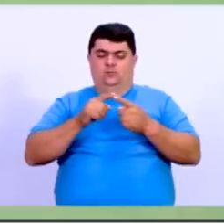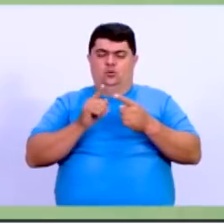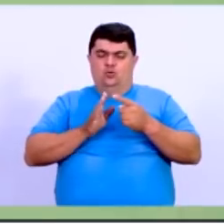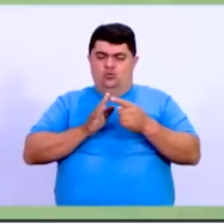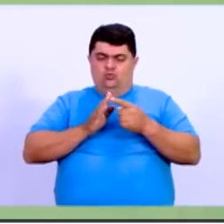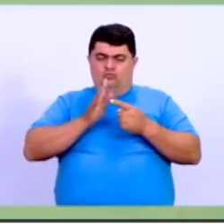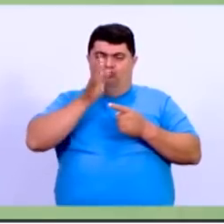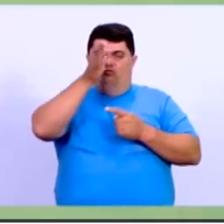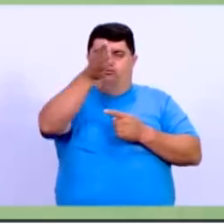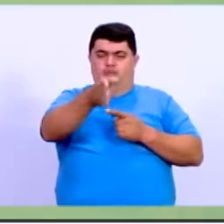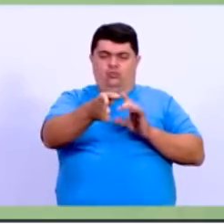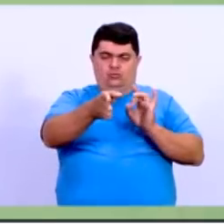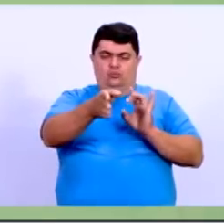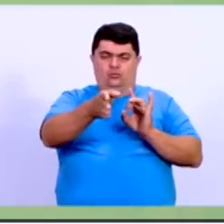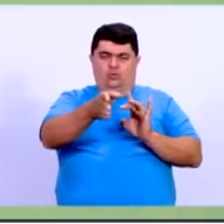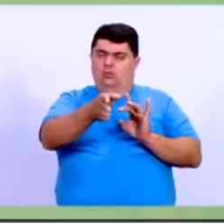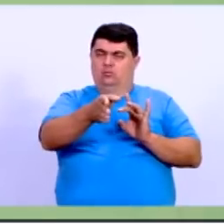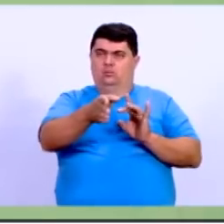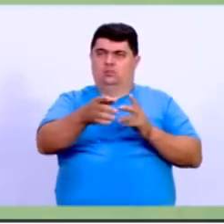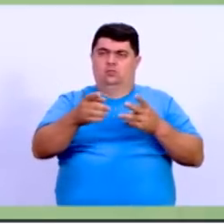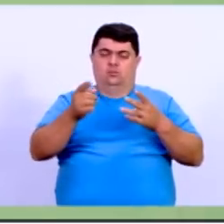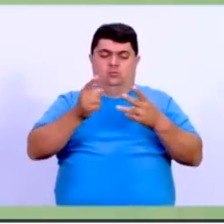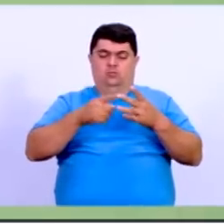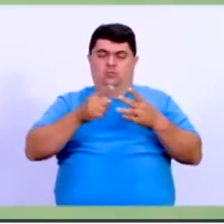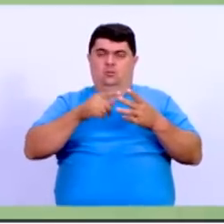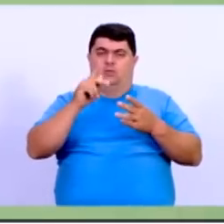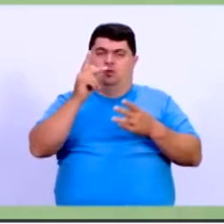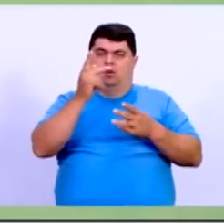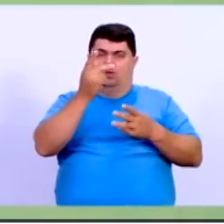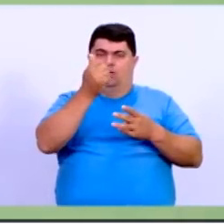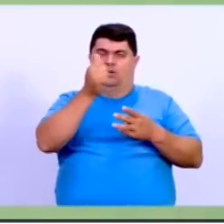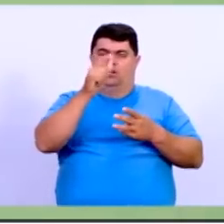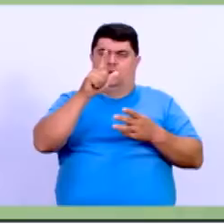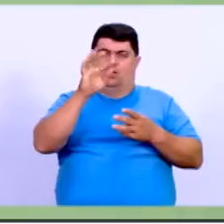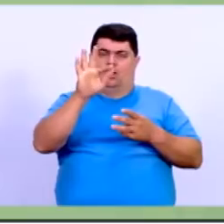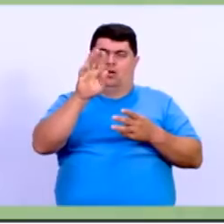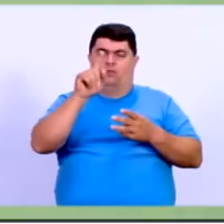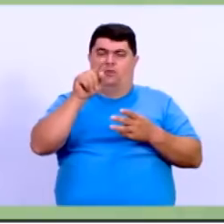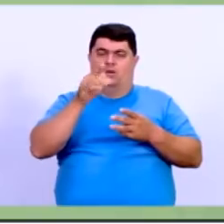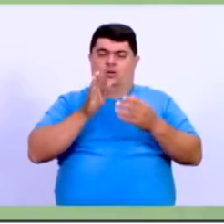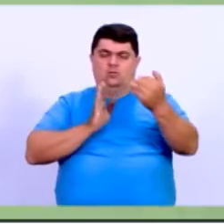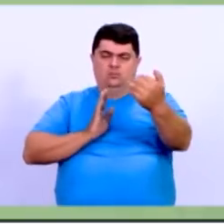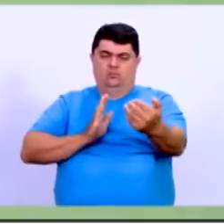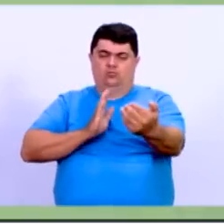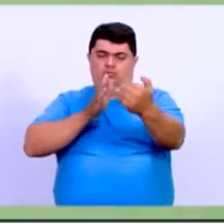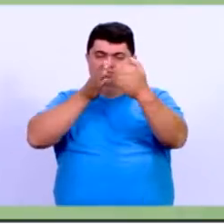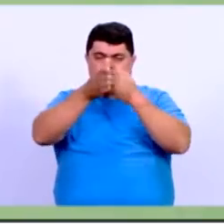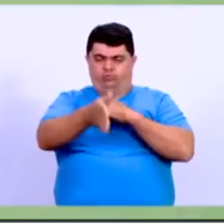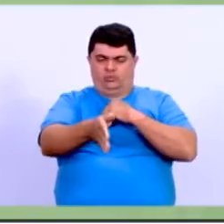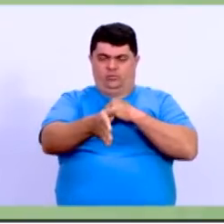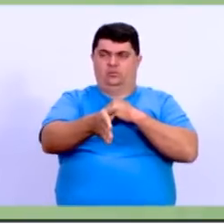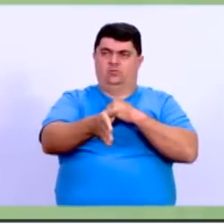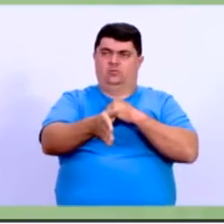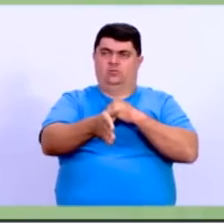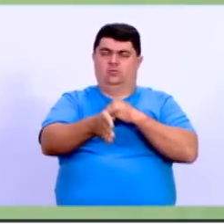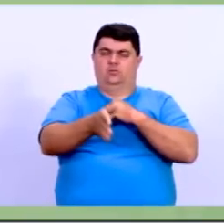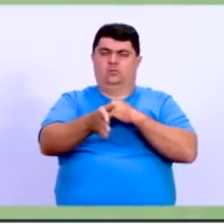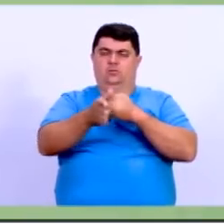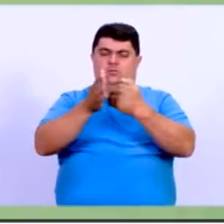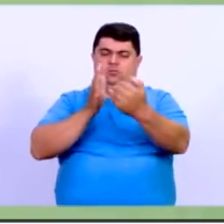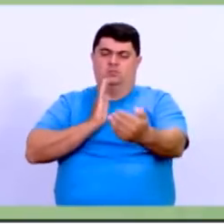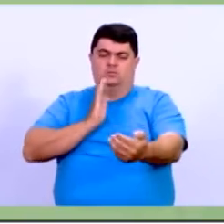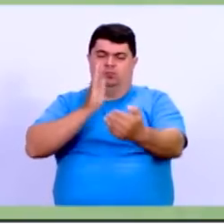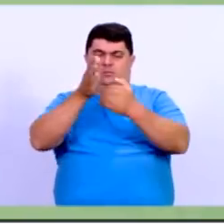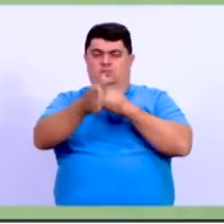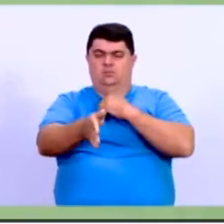sentido. A half duplex é uma transmissão bidirecional, ou seja, em ambos os